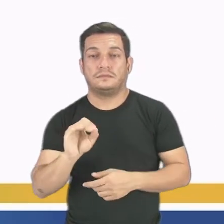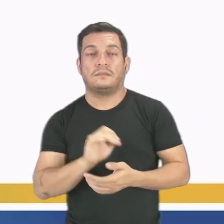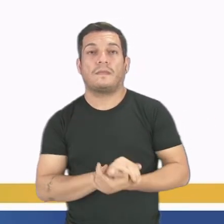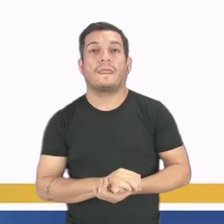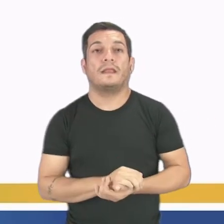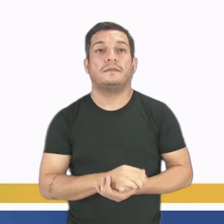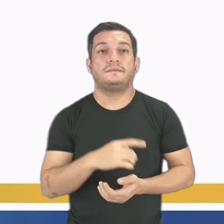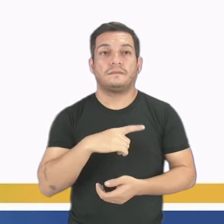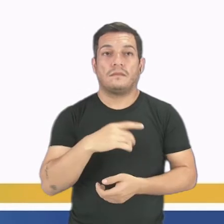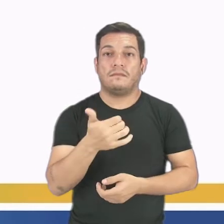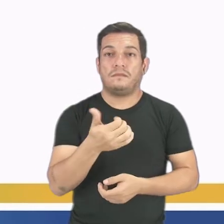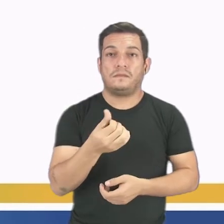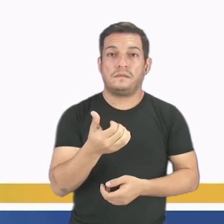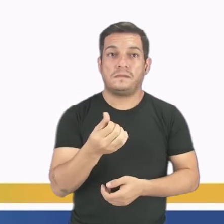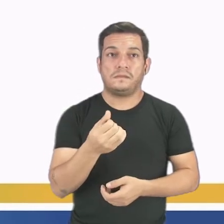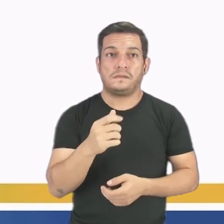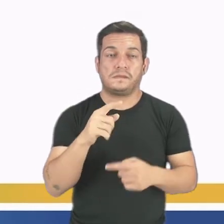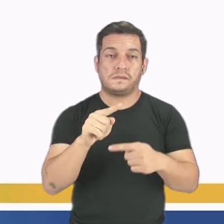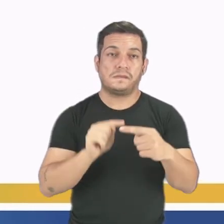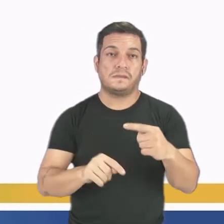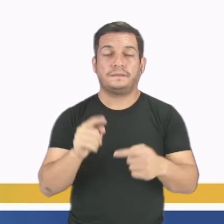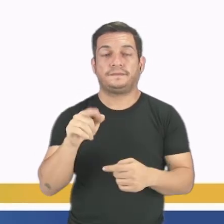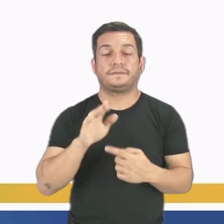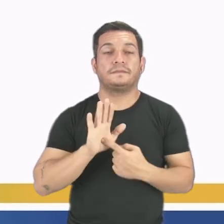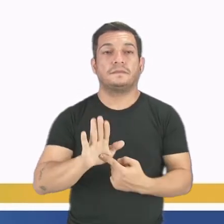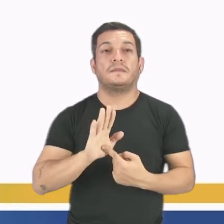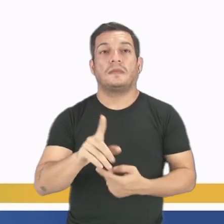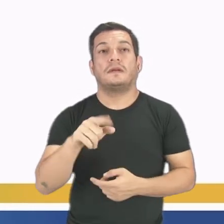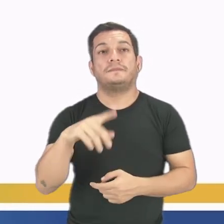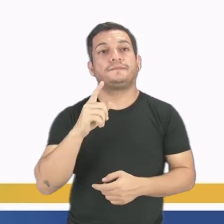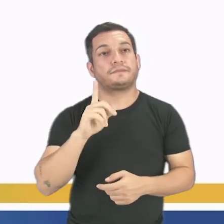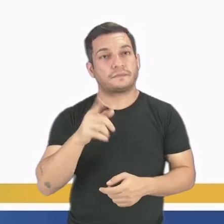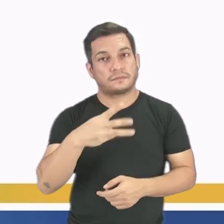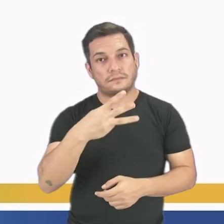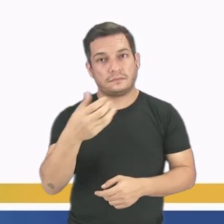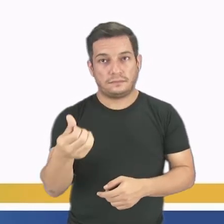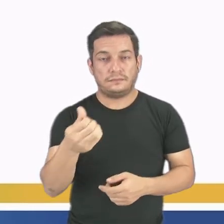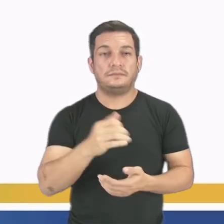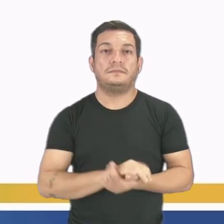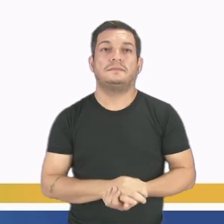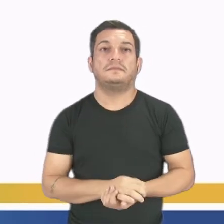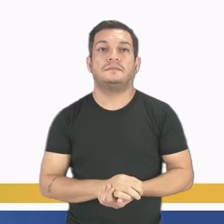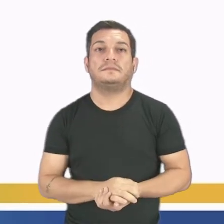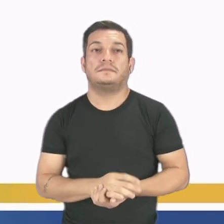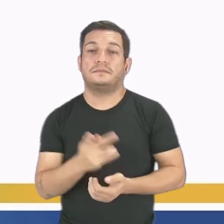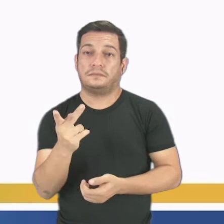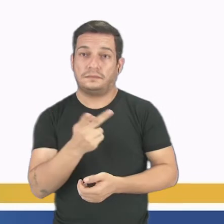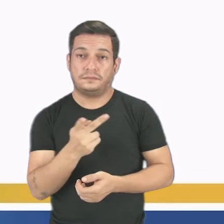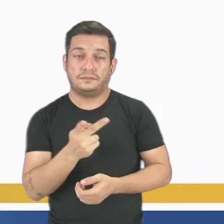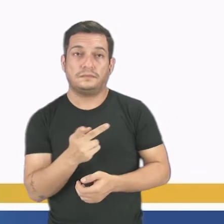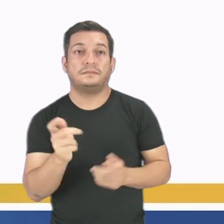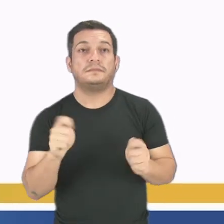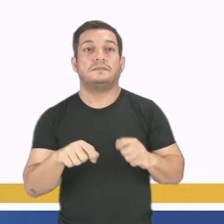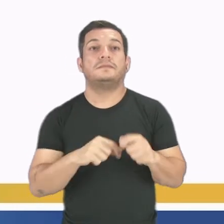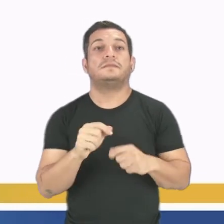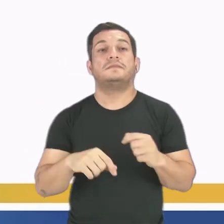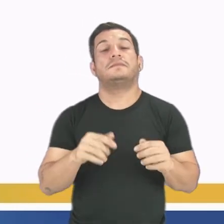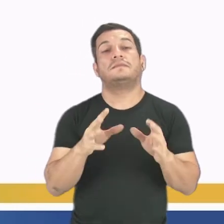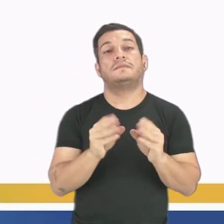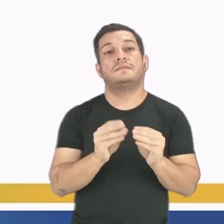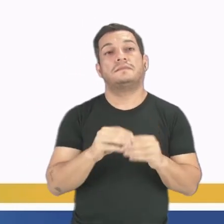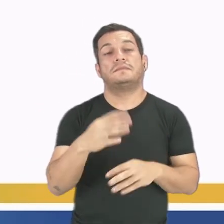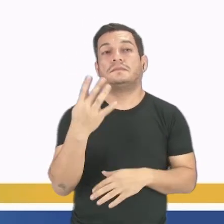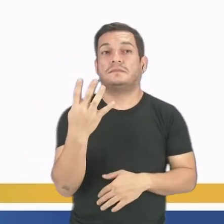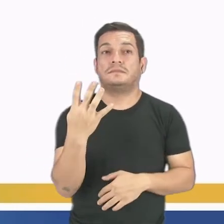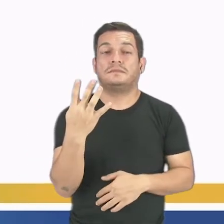temos 16 dividido pelo espaço amostral, que já vimos que é 36. Ambos aqui podem ser simplificados